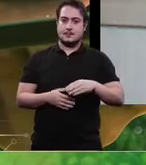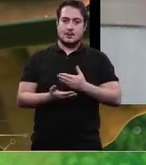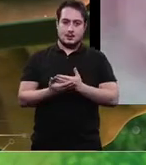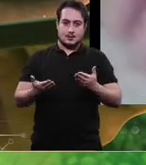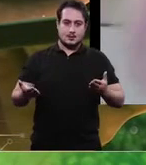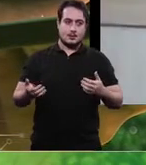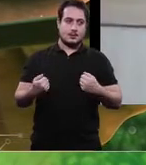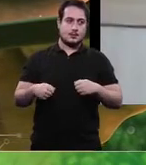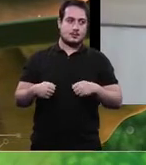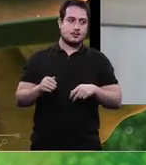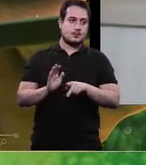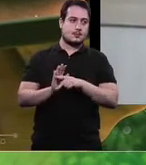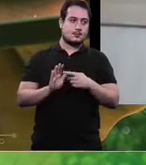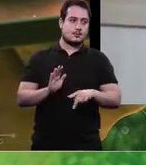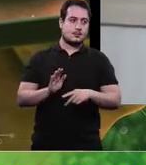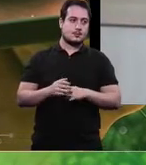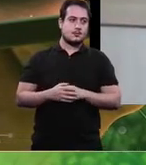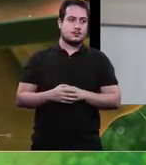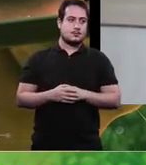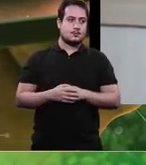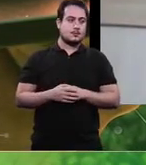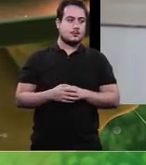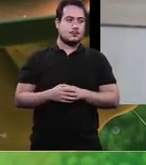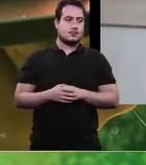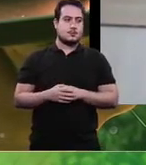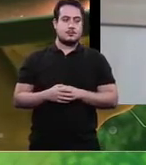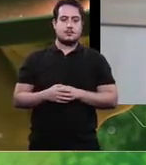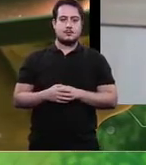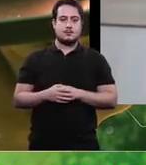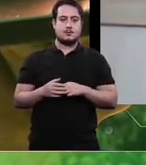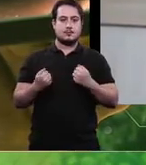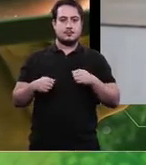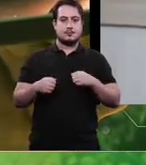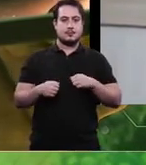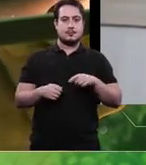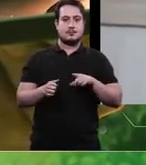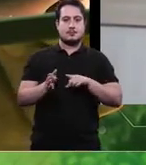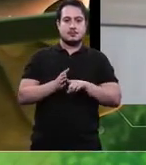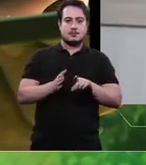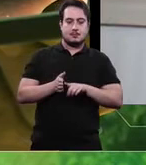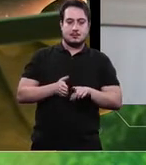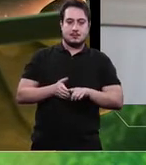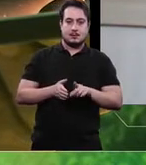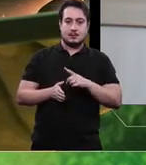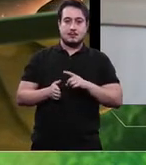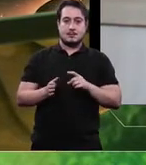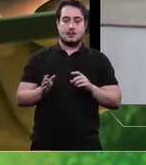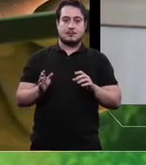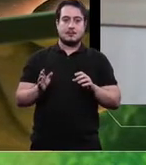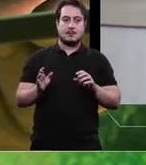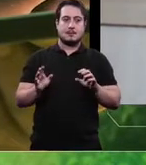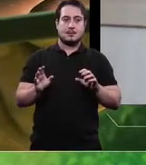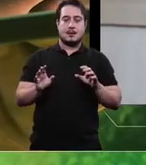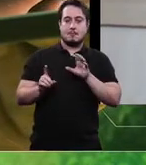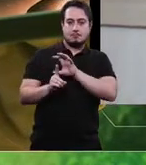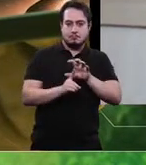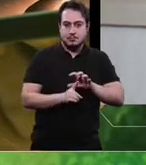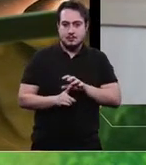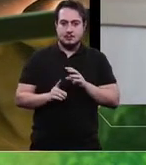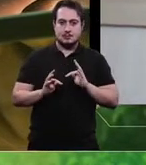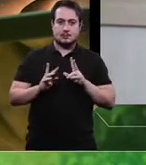uma problemática aqui na Amazônia, essa questão da segurança jurídica, porque essa pressão toda, né, e